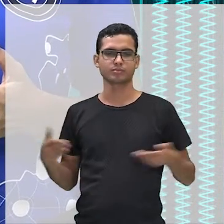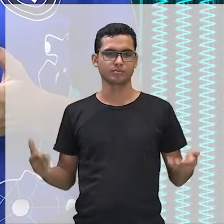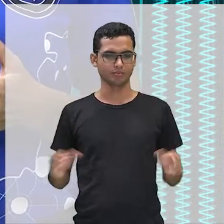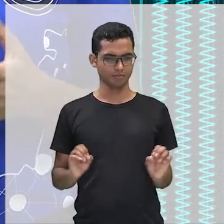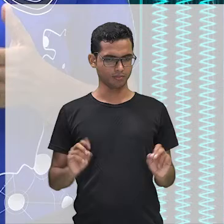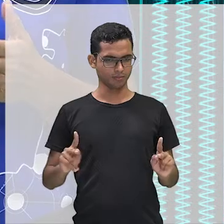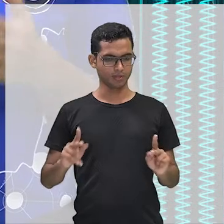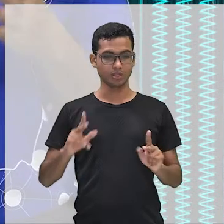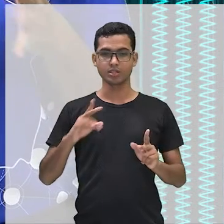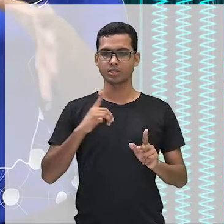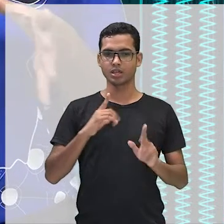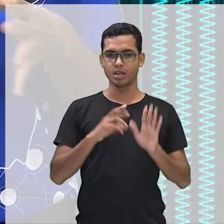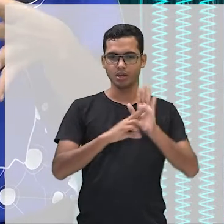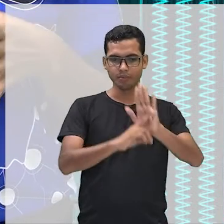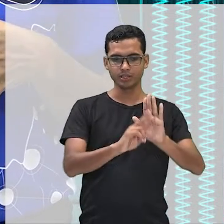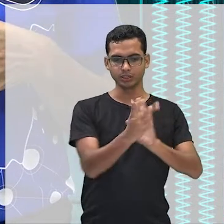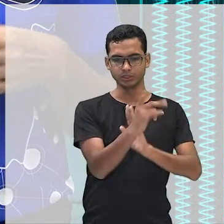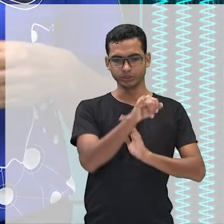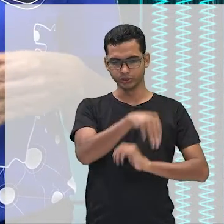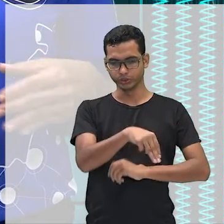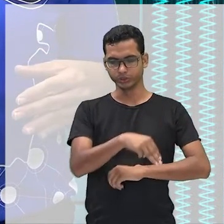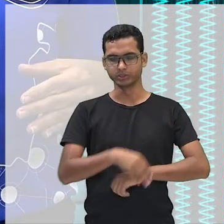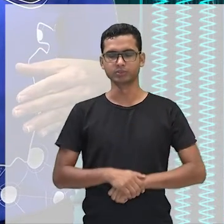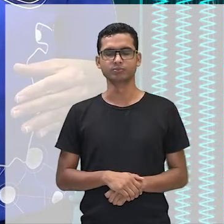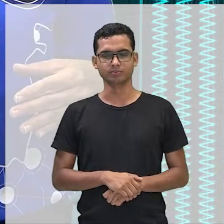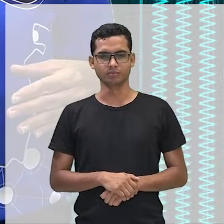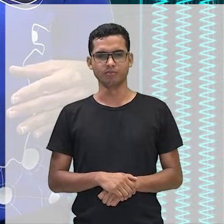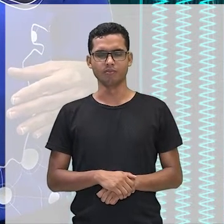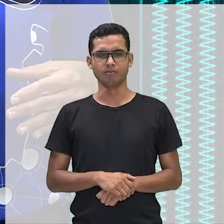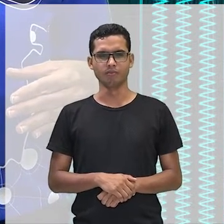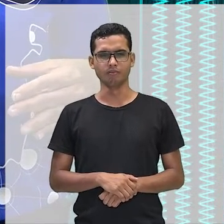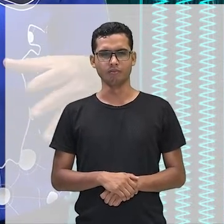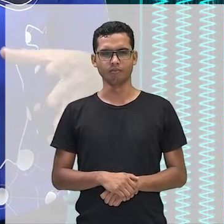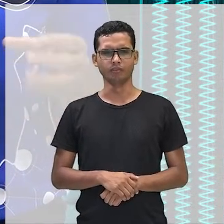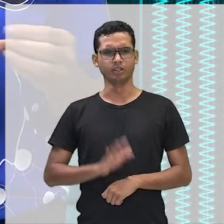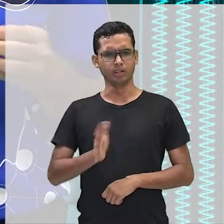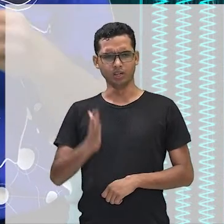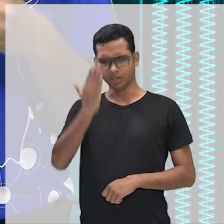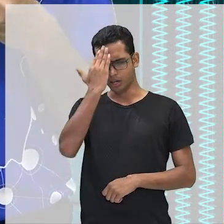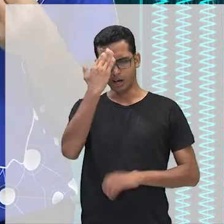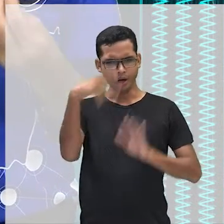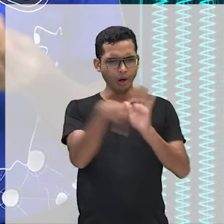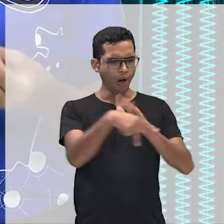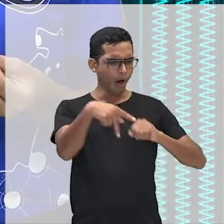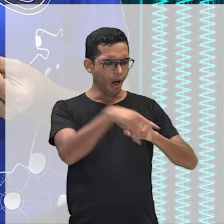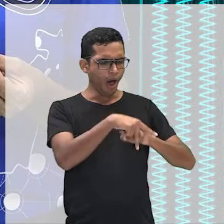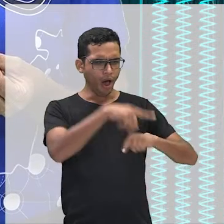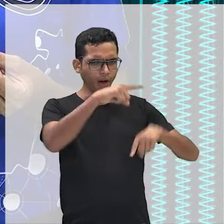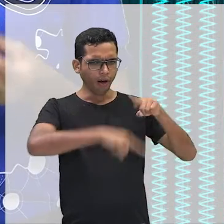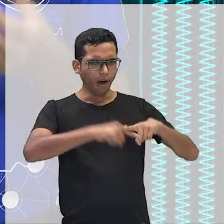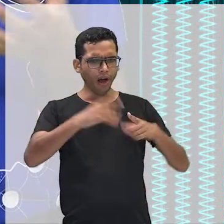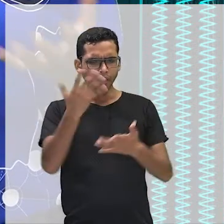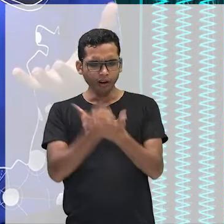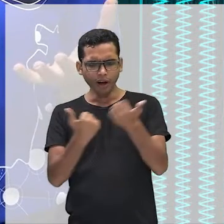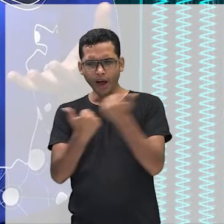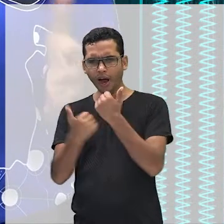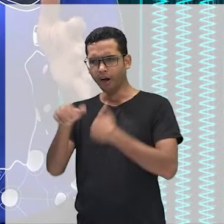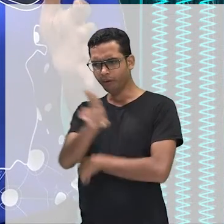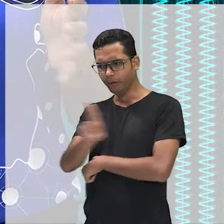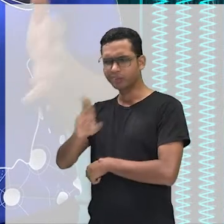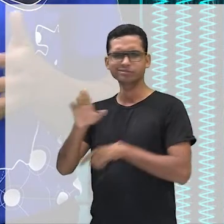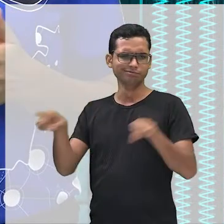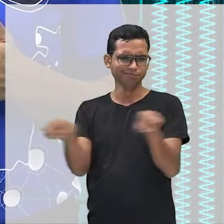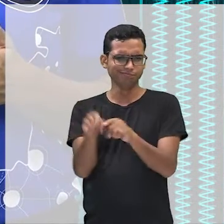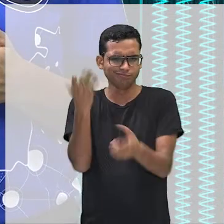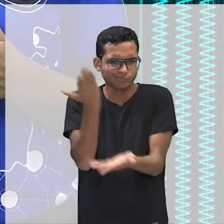verbo. Bom, nós já vimos que os pronomes com função de objeto, eles substituem um nome. Já